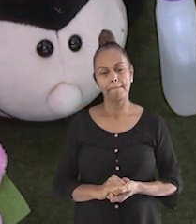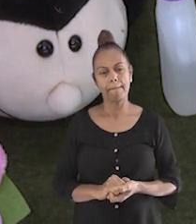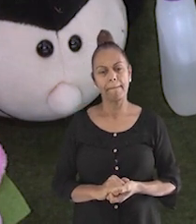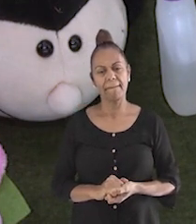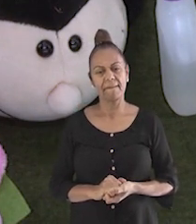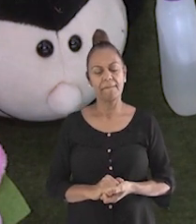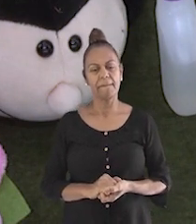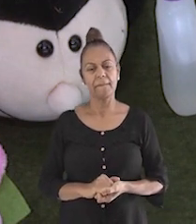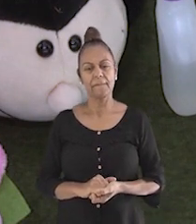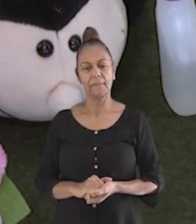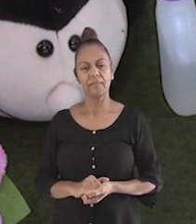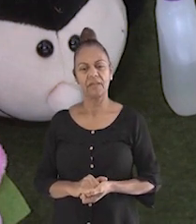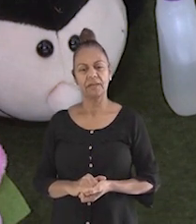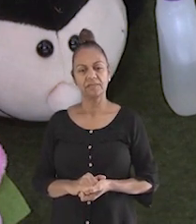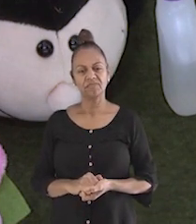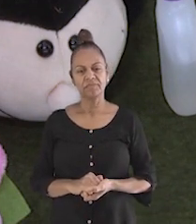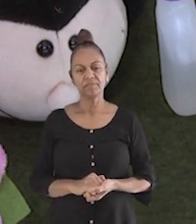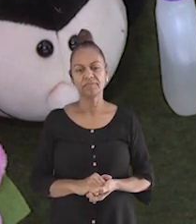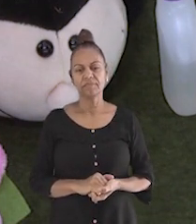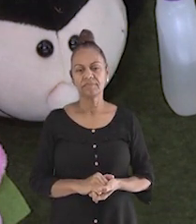E uma boca.